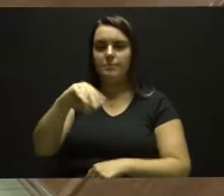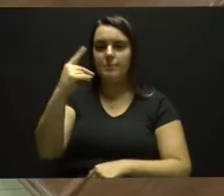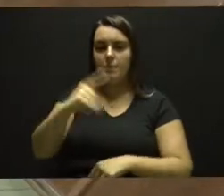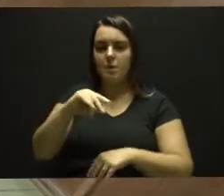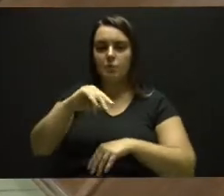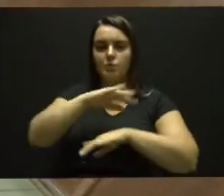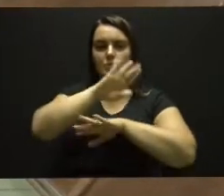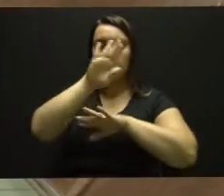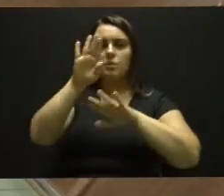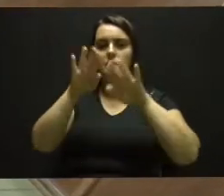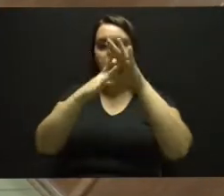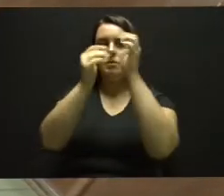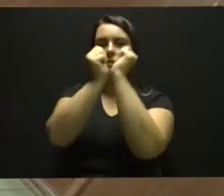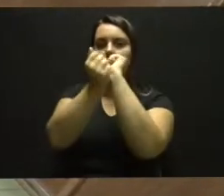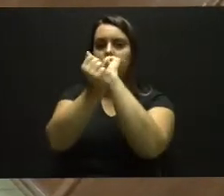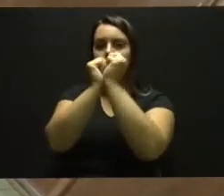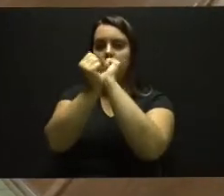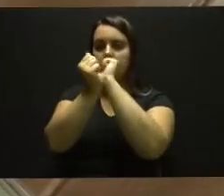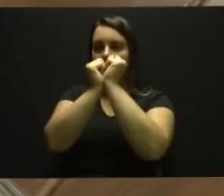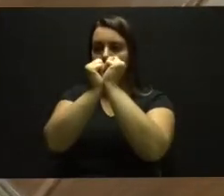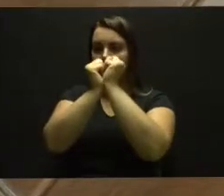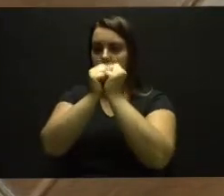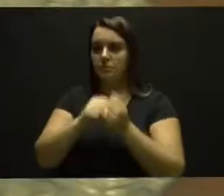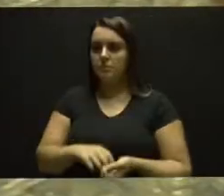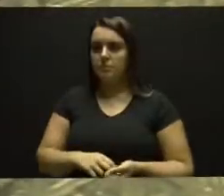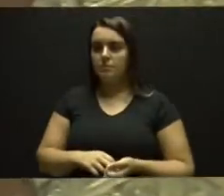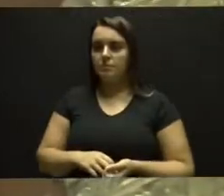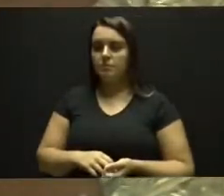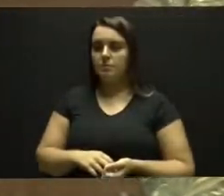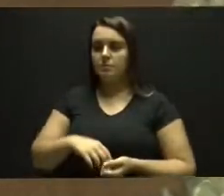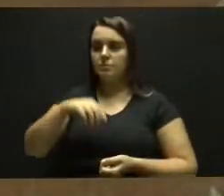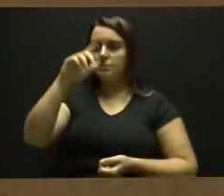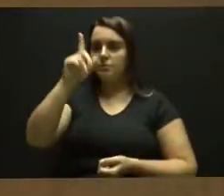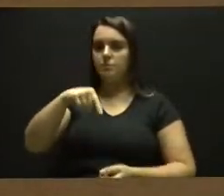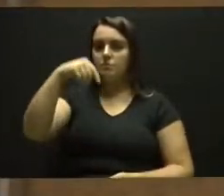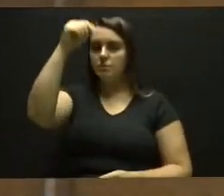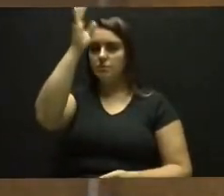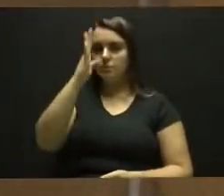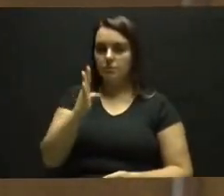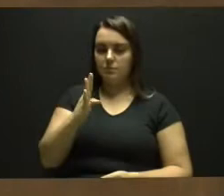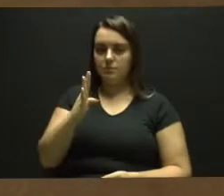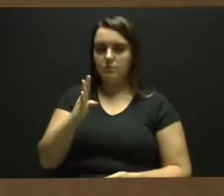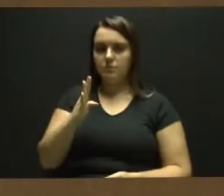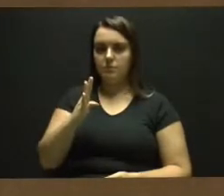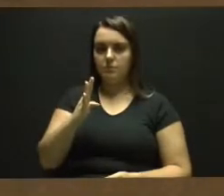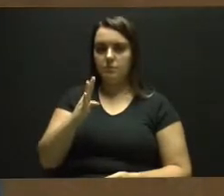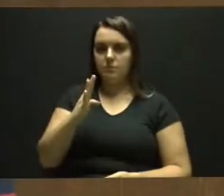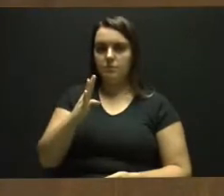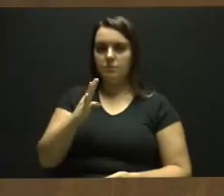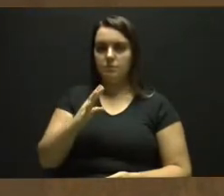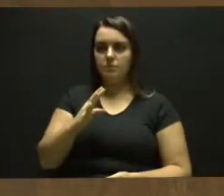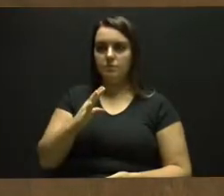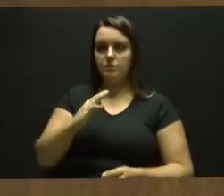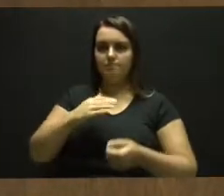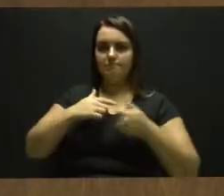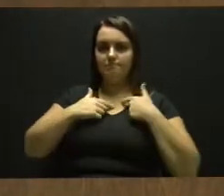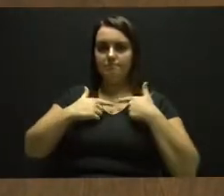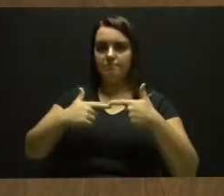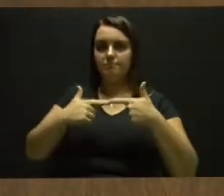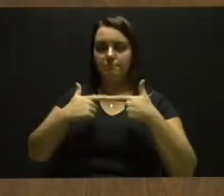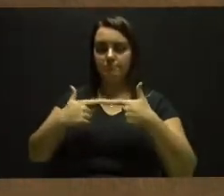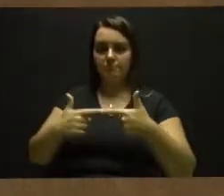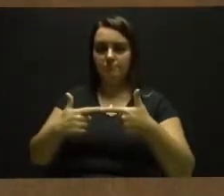escravos é o brasil campeão a dor o brasil das guerrilhas